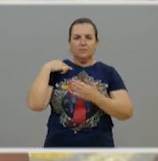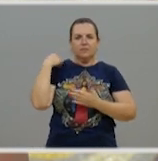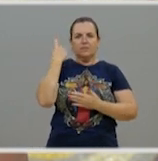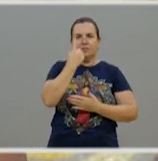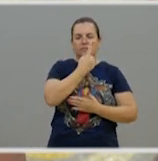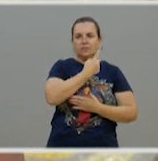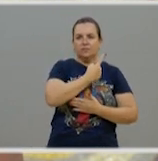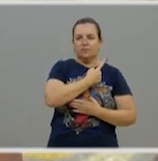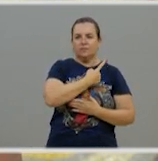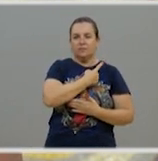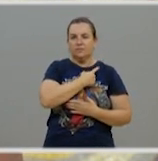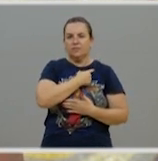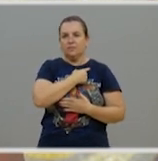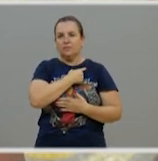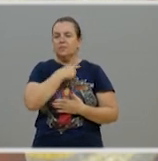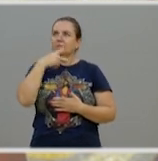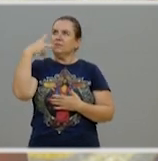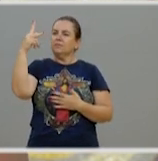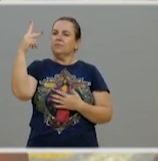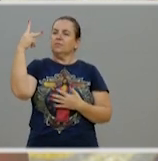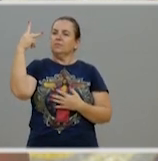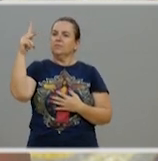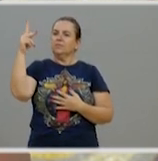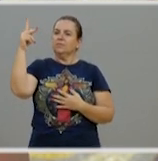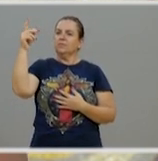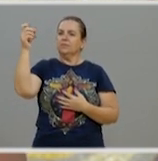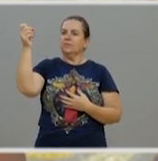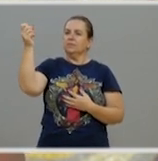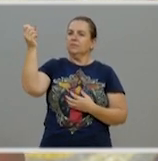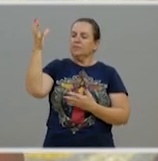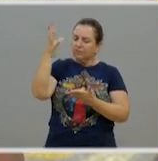venha a vossa